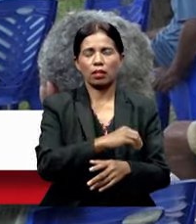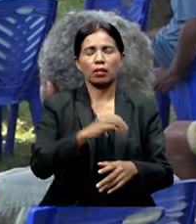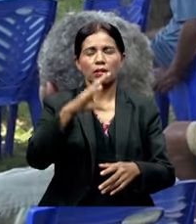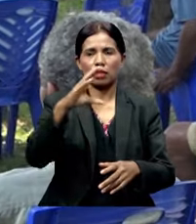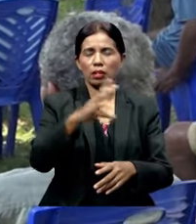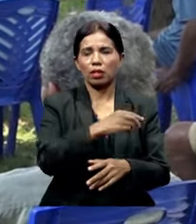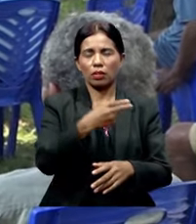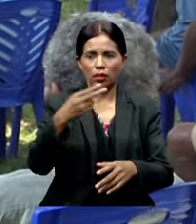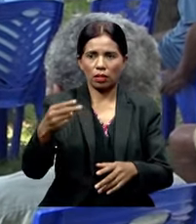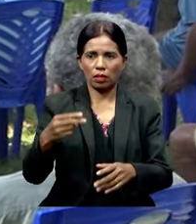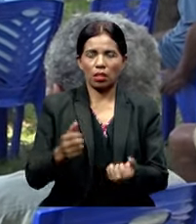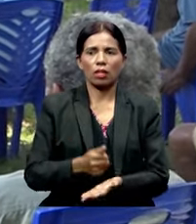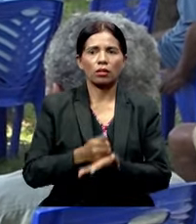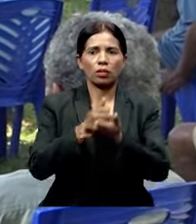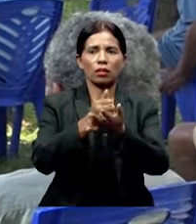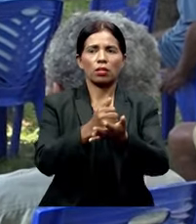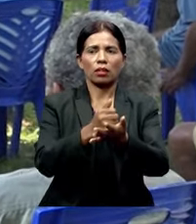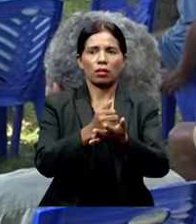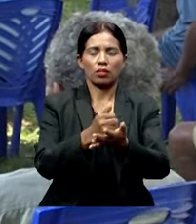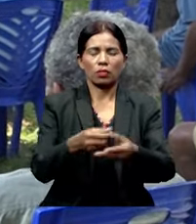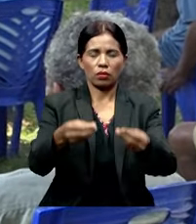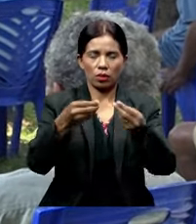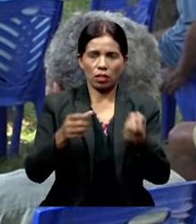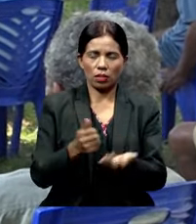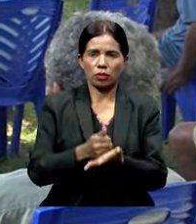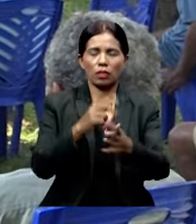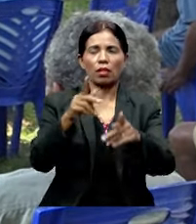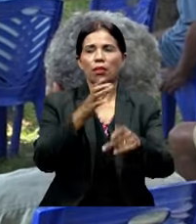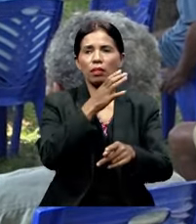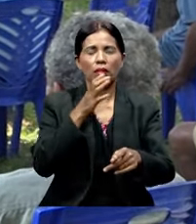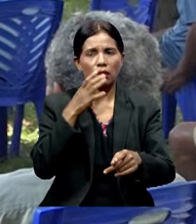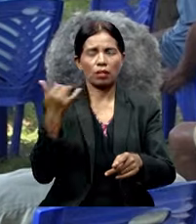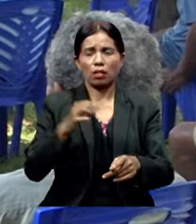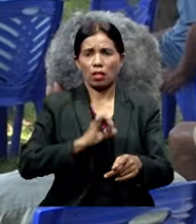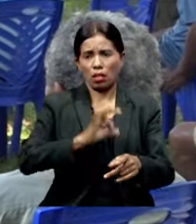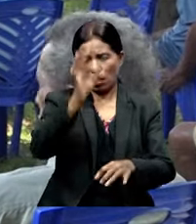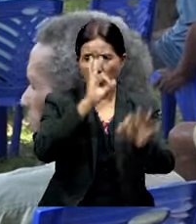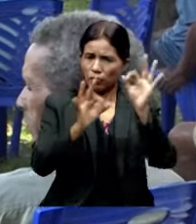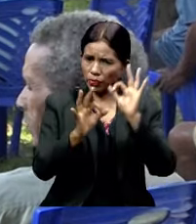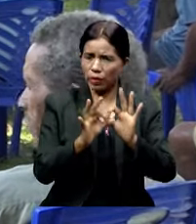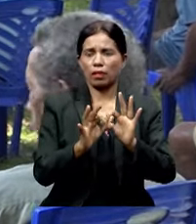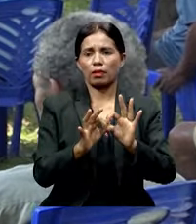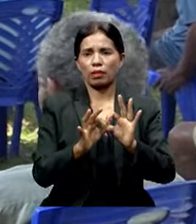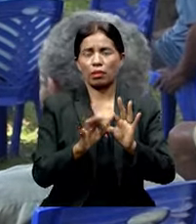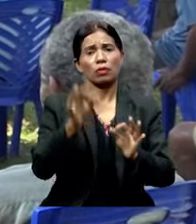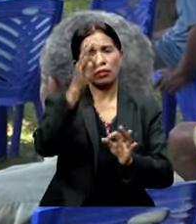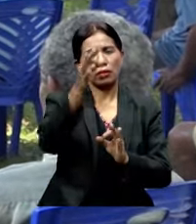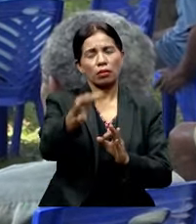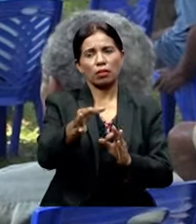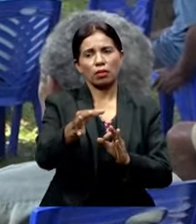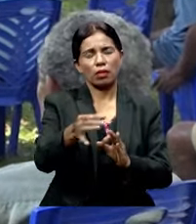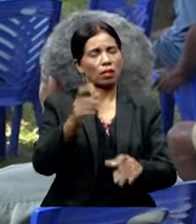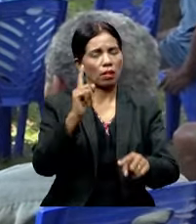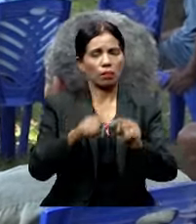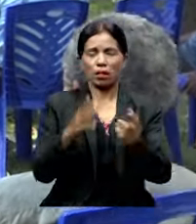tepes povo adubo também mas orgânico também mas foi apoio para itania matos na inca sira hafir kata pa oin la